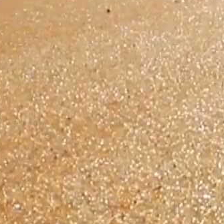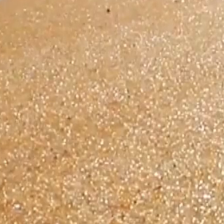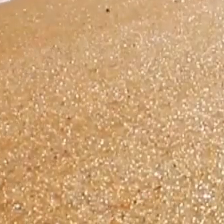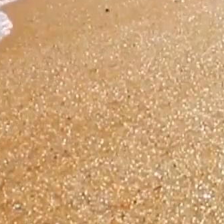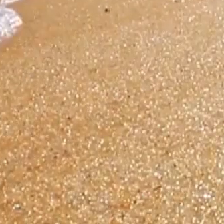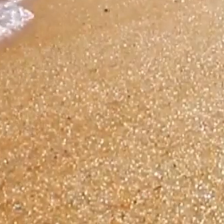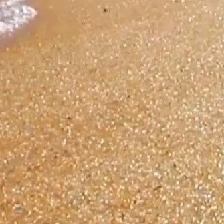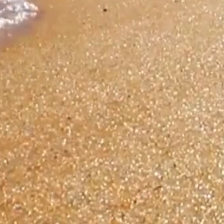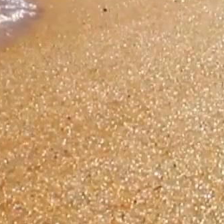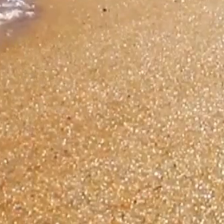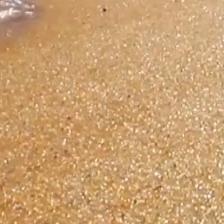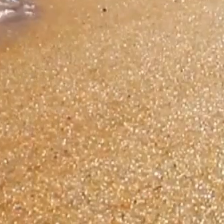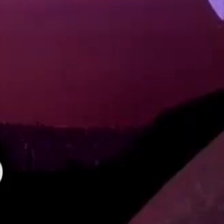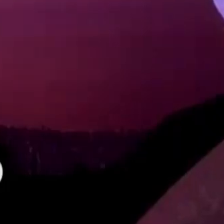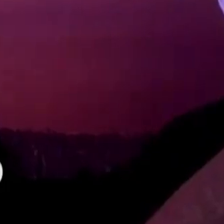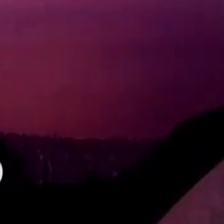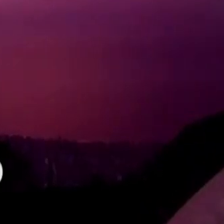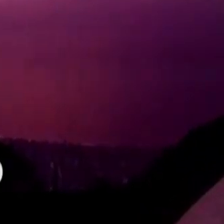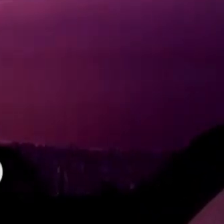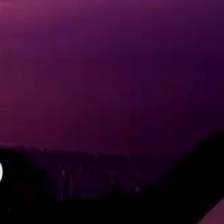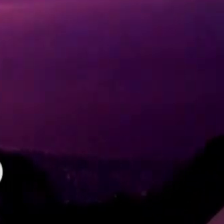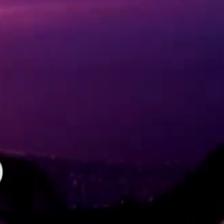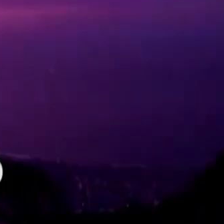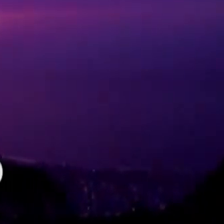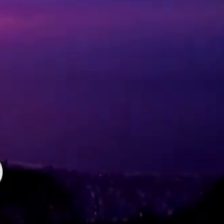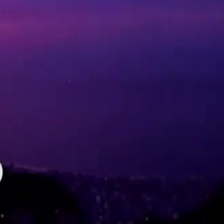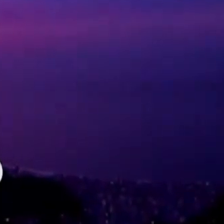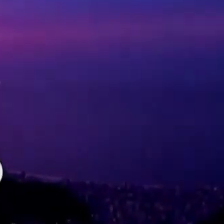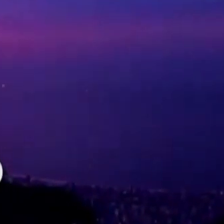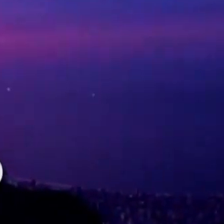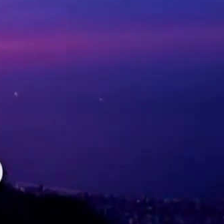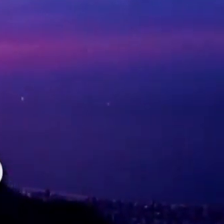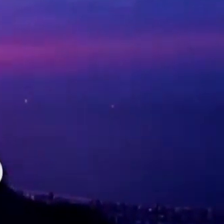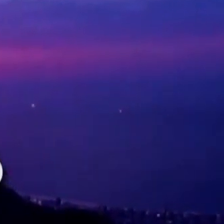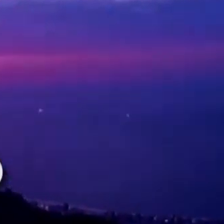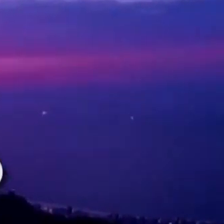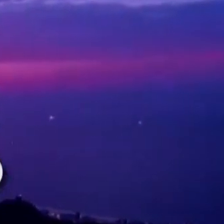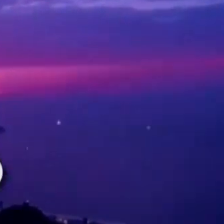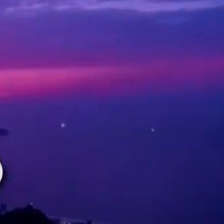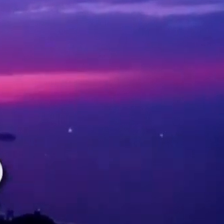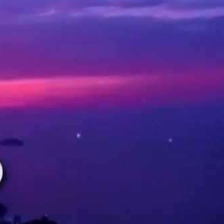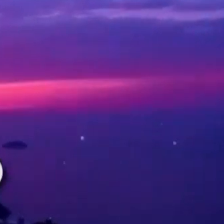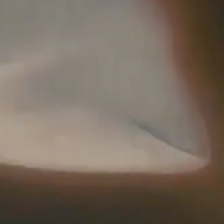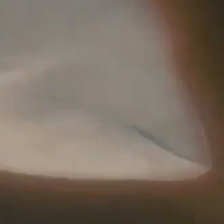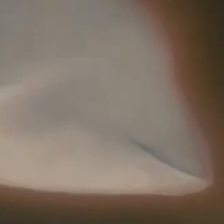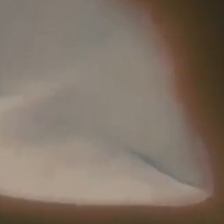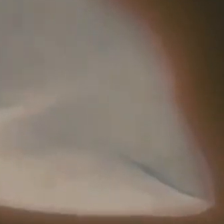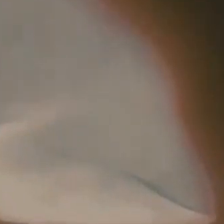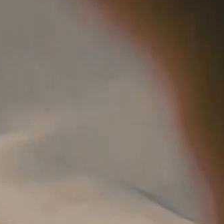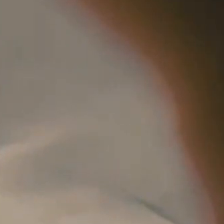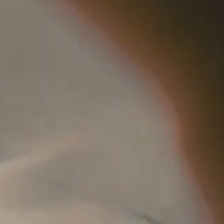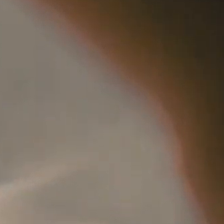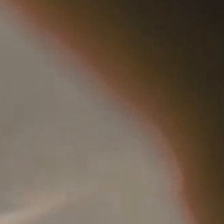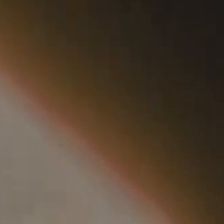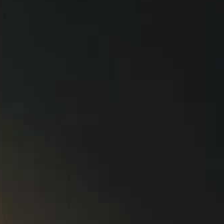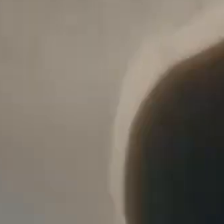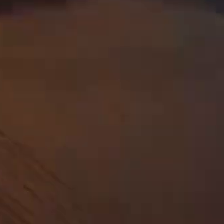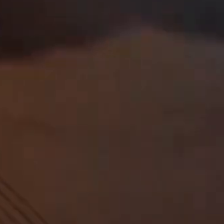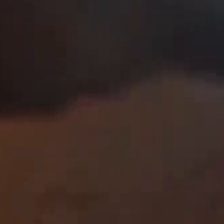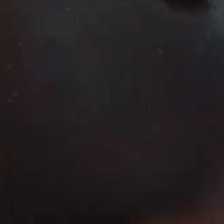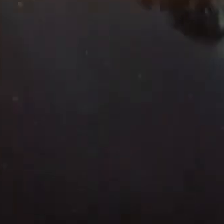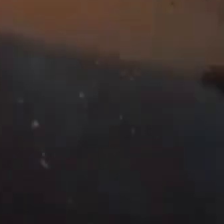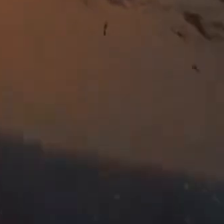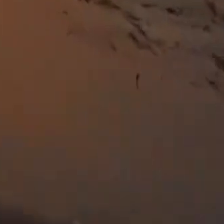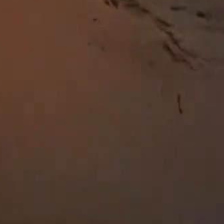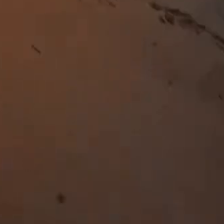idolatrada, salve, salve, Brasil de amor eterno seja símbolo, o lábaro que